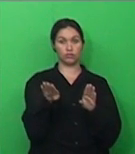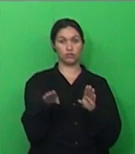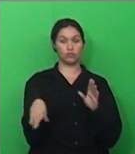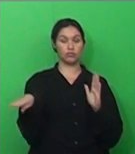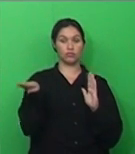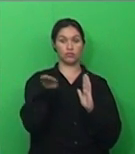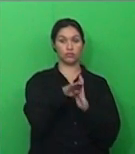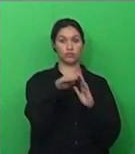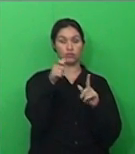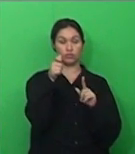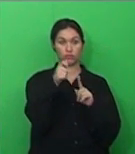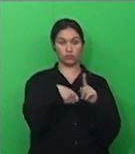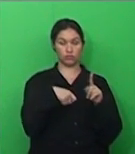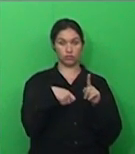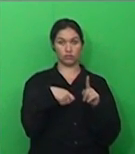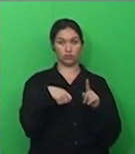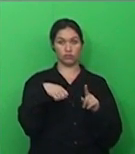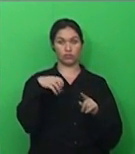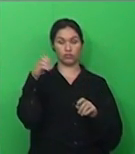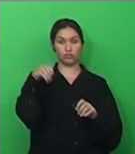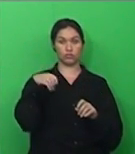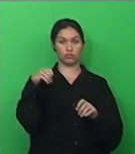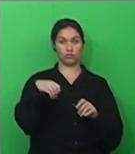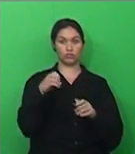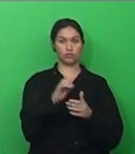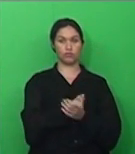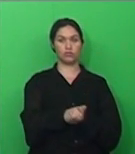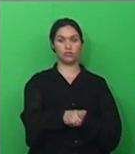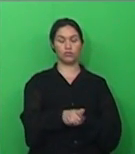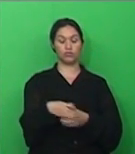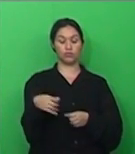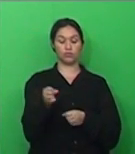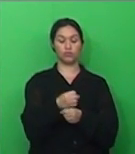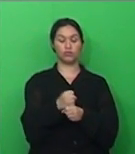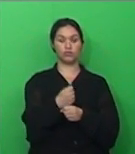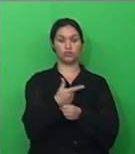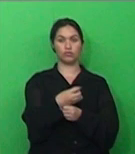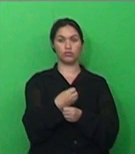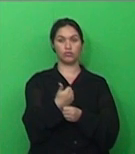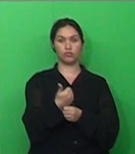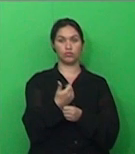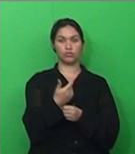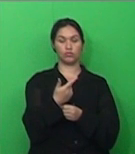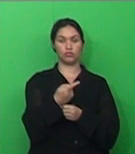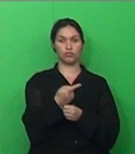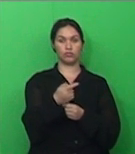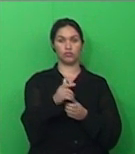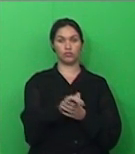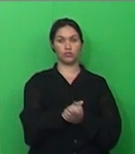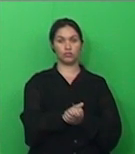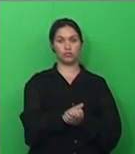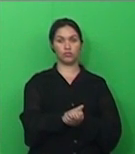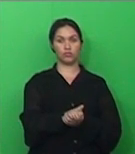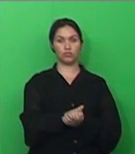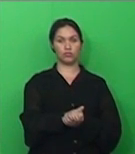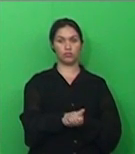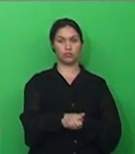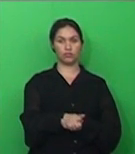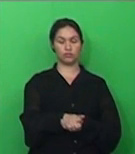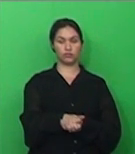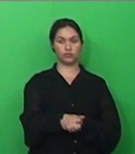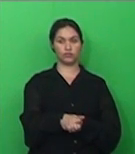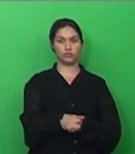às outorgas onerosas e quantos estão sendo investidos esses valores